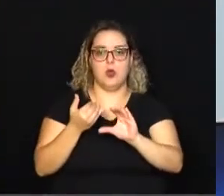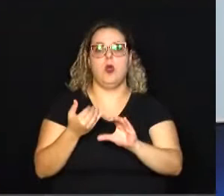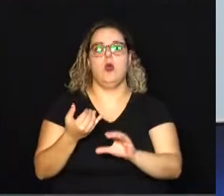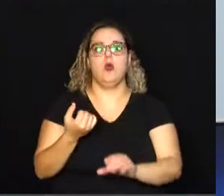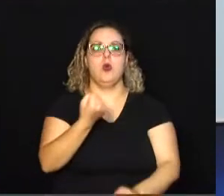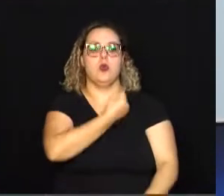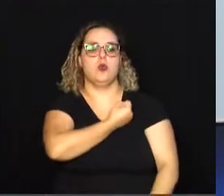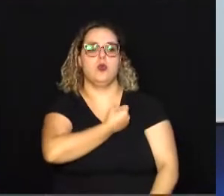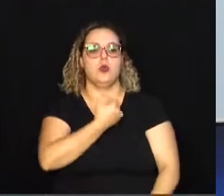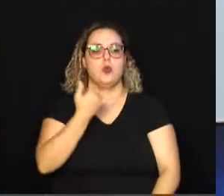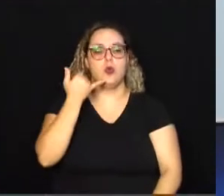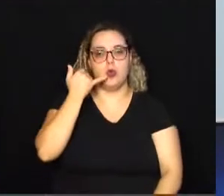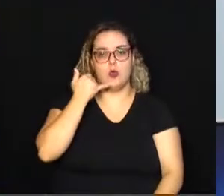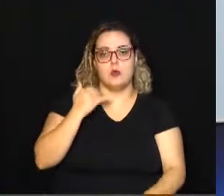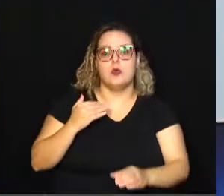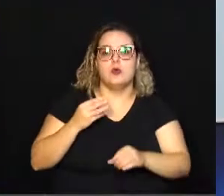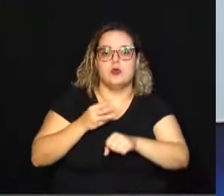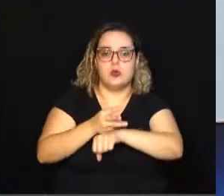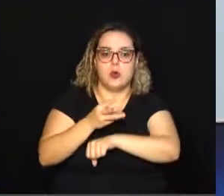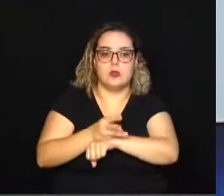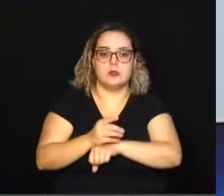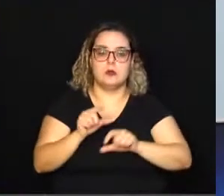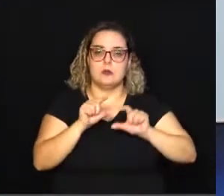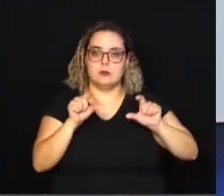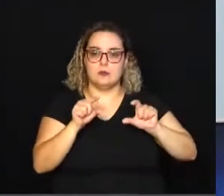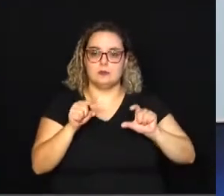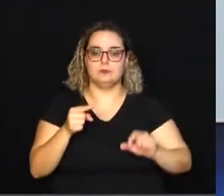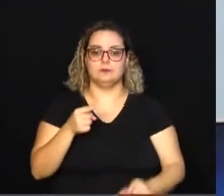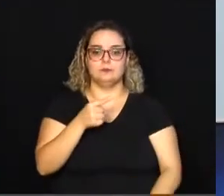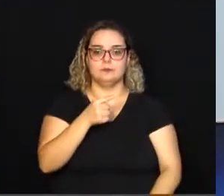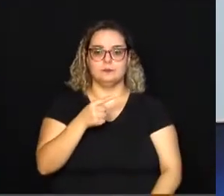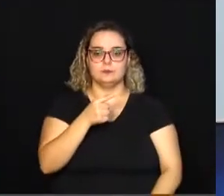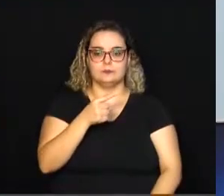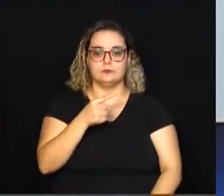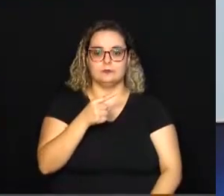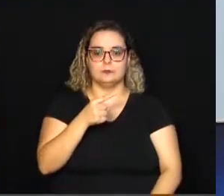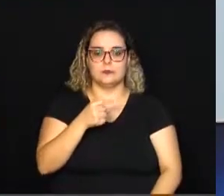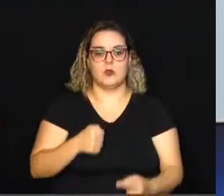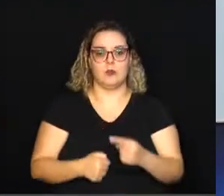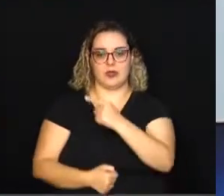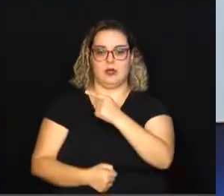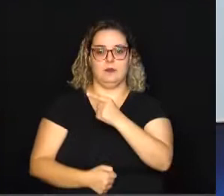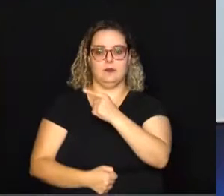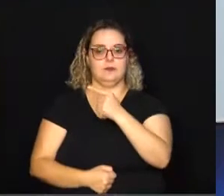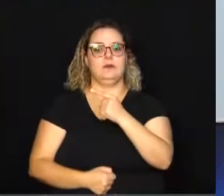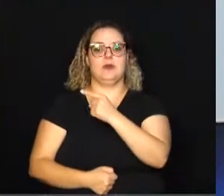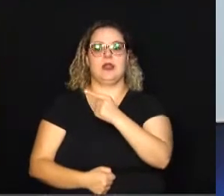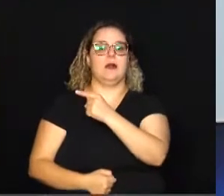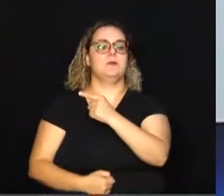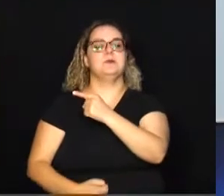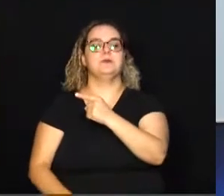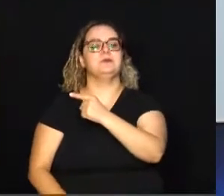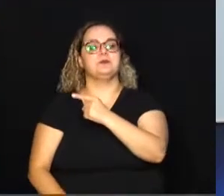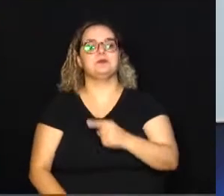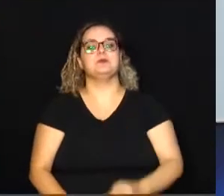nosso WhatsApp já está aqui na tela, olha só, estou apontando para ele. 19 é o nosso DDD,